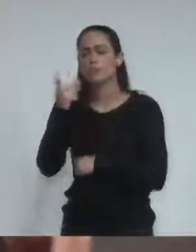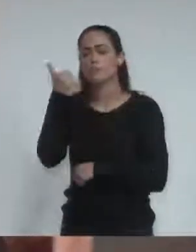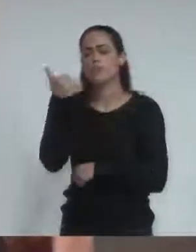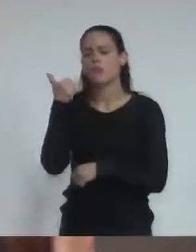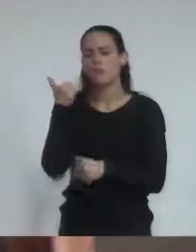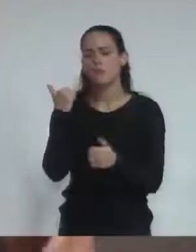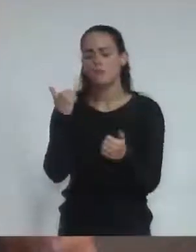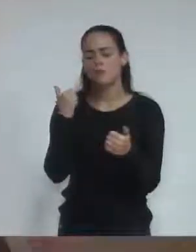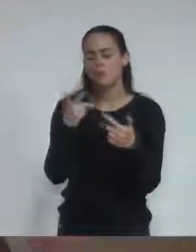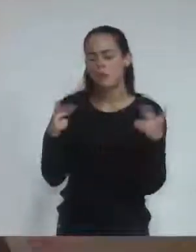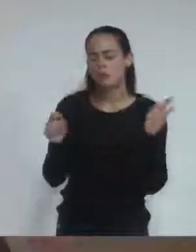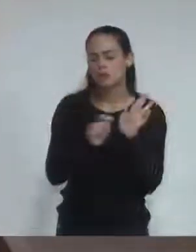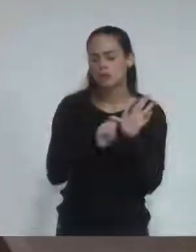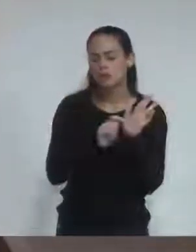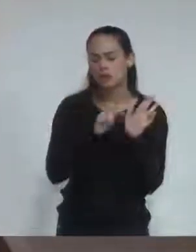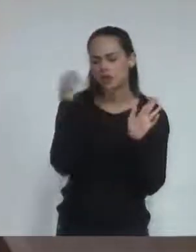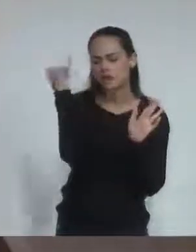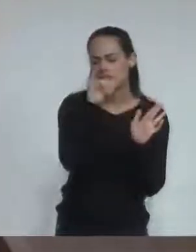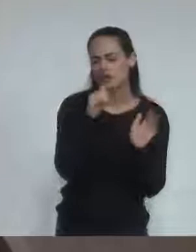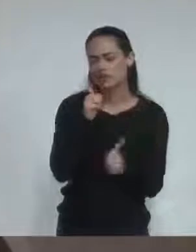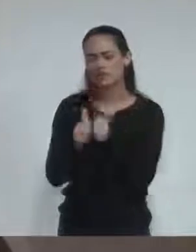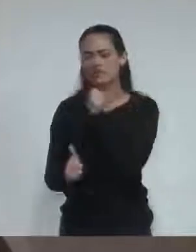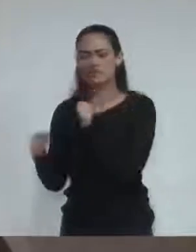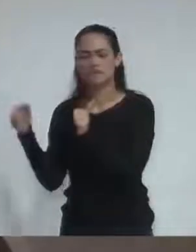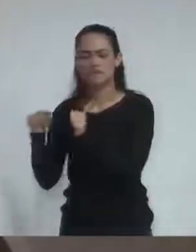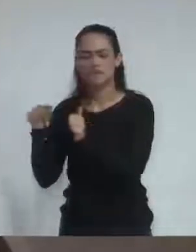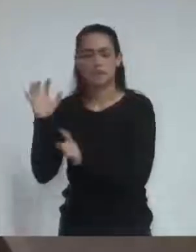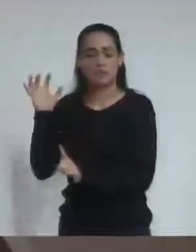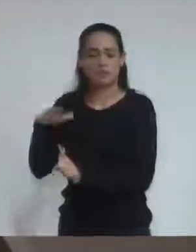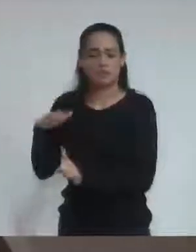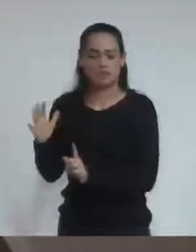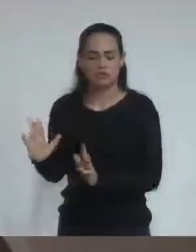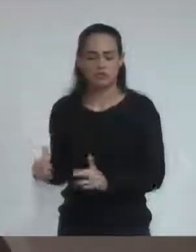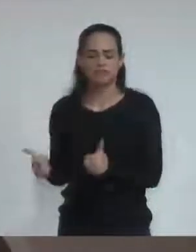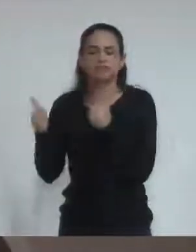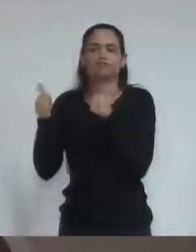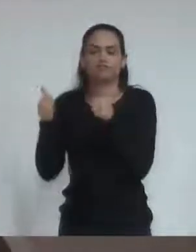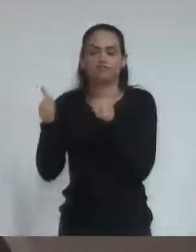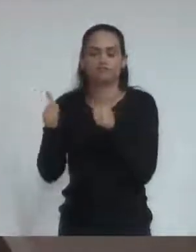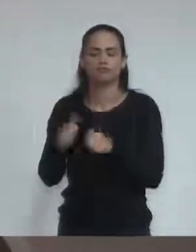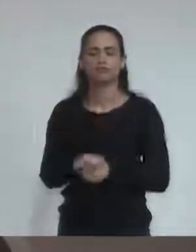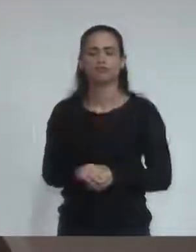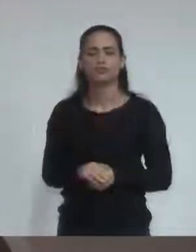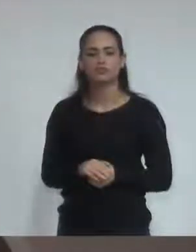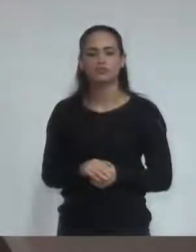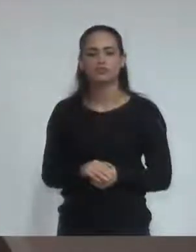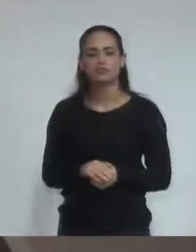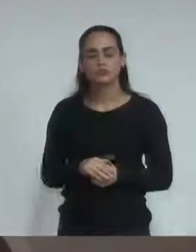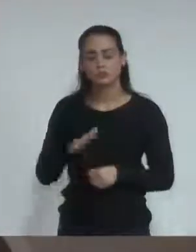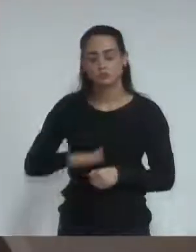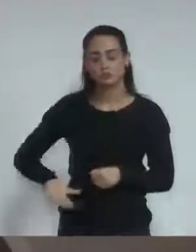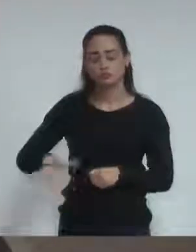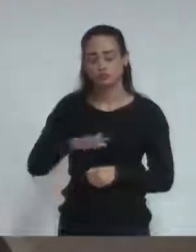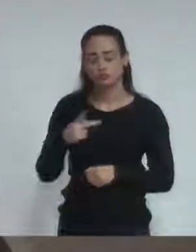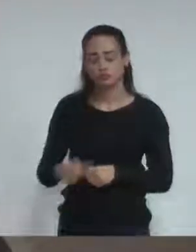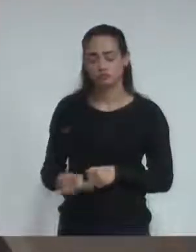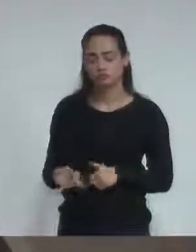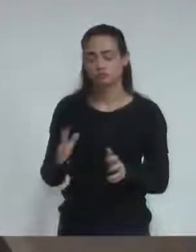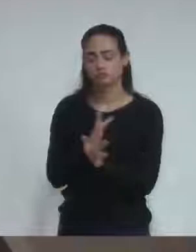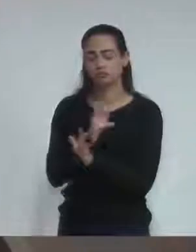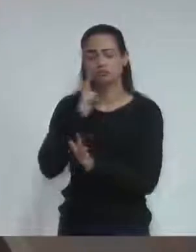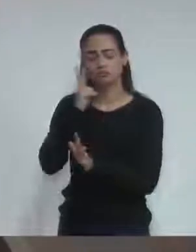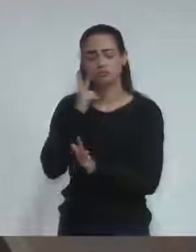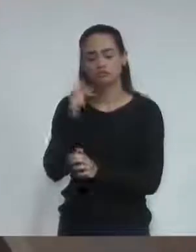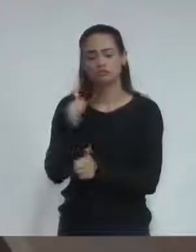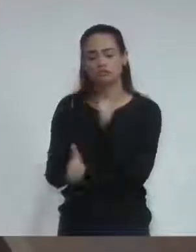Então, eu acho que, no geral, a área de esportes é uma área que caminha bem na nossa cidade, o que não quer dizer que não existam falhas, que não existam